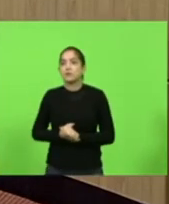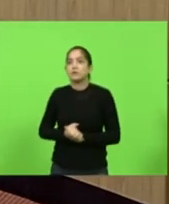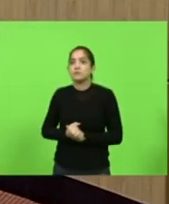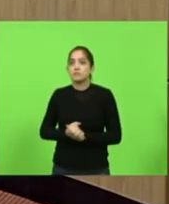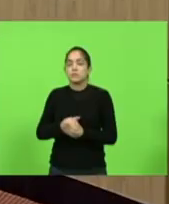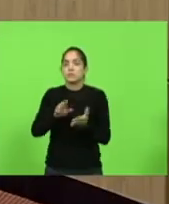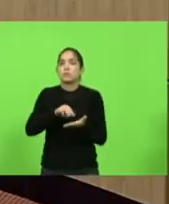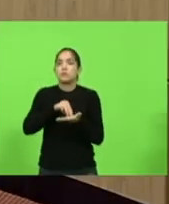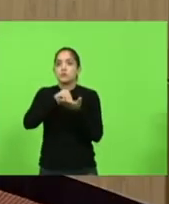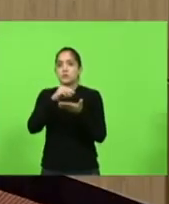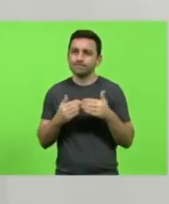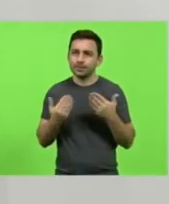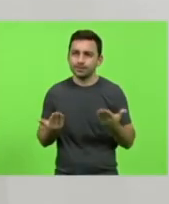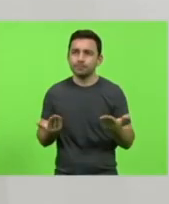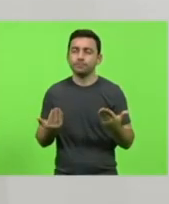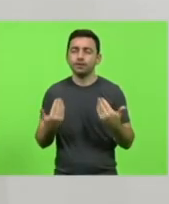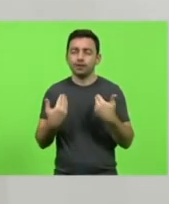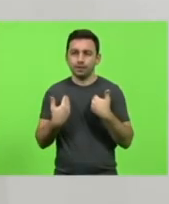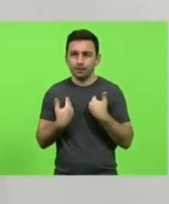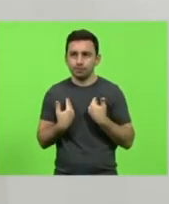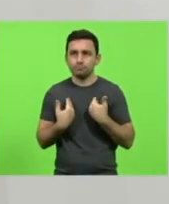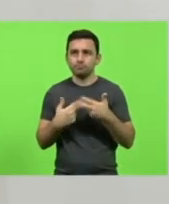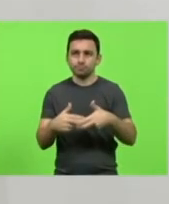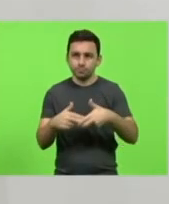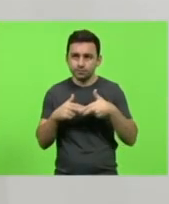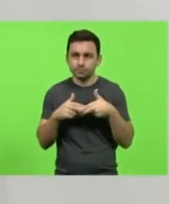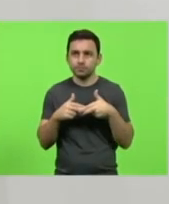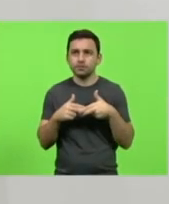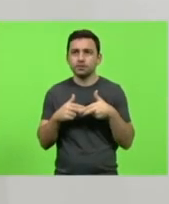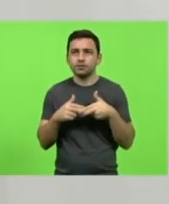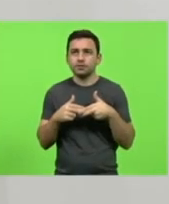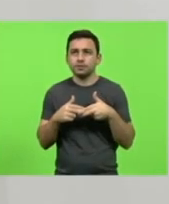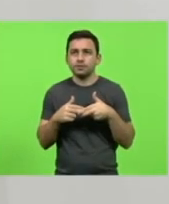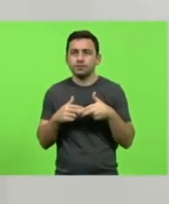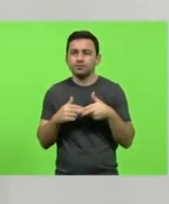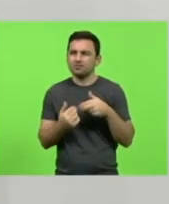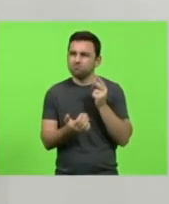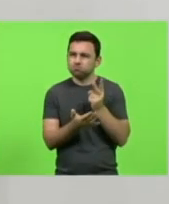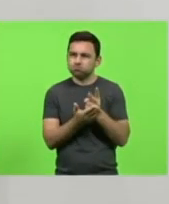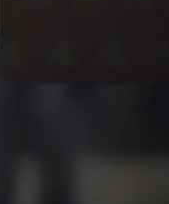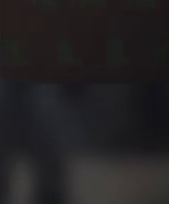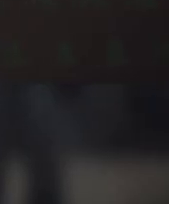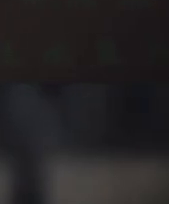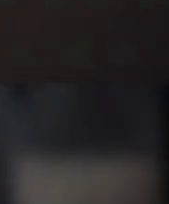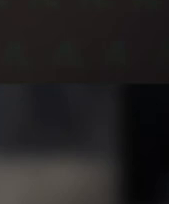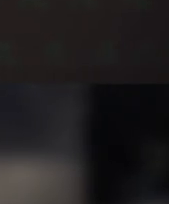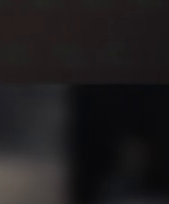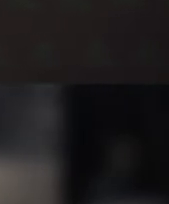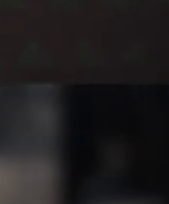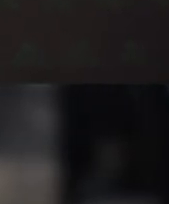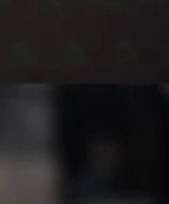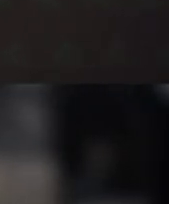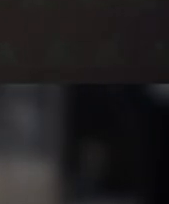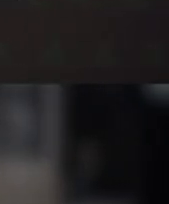e justiça e de trabalho administração e serviço público EA comissão de saúde